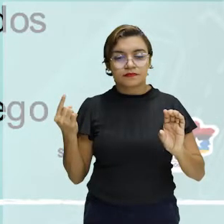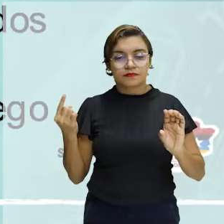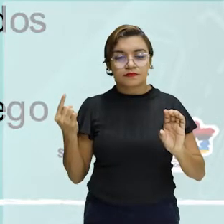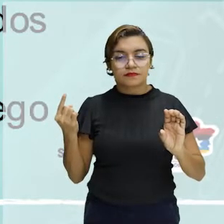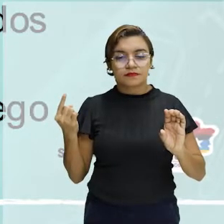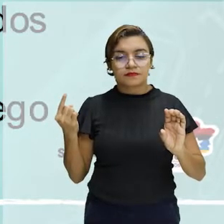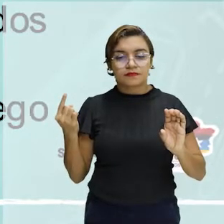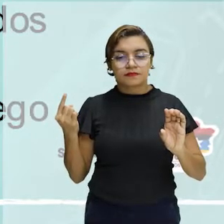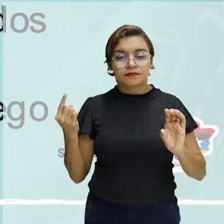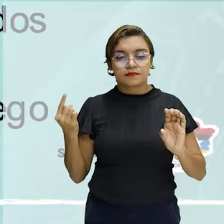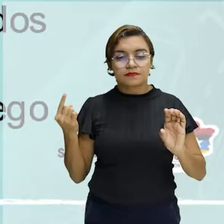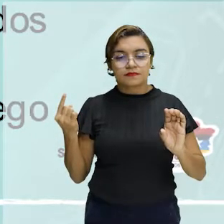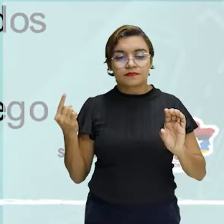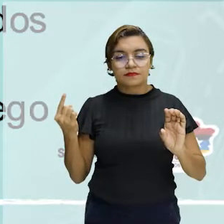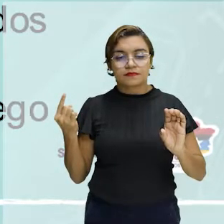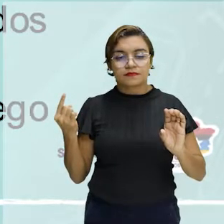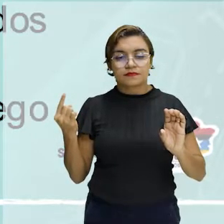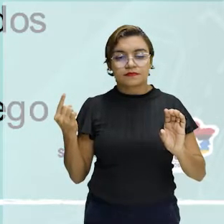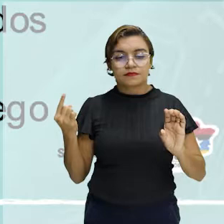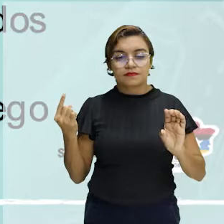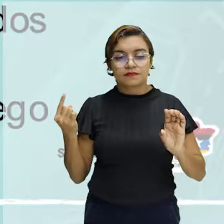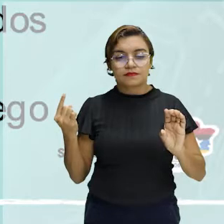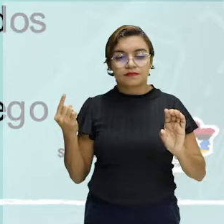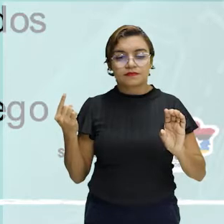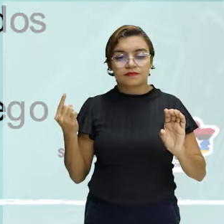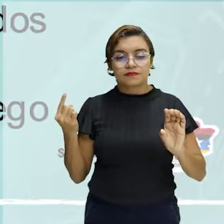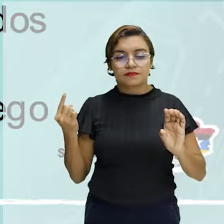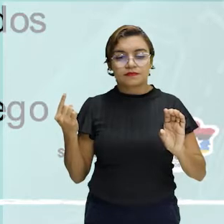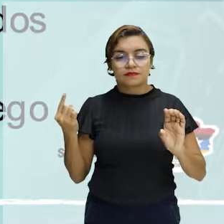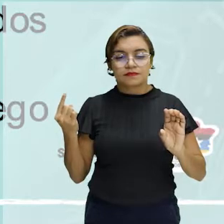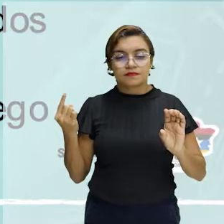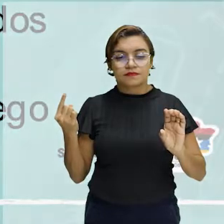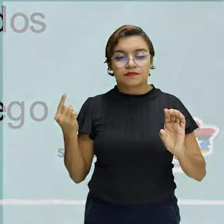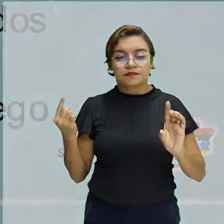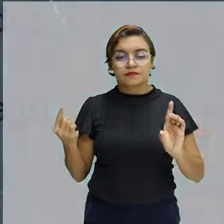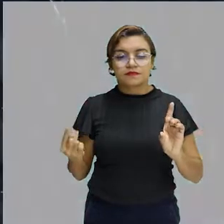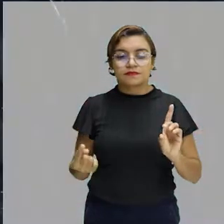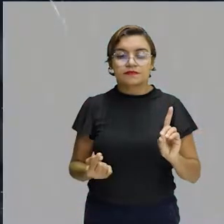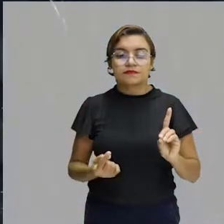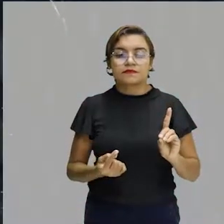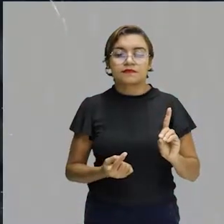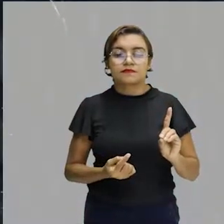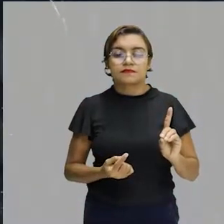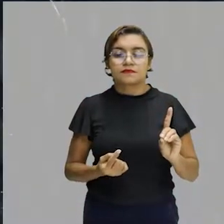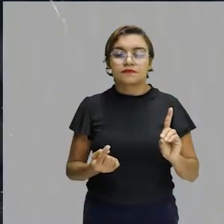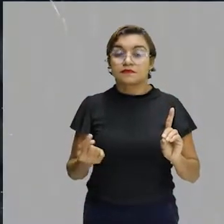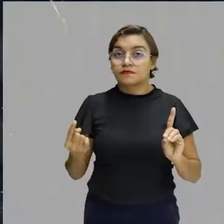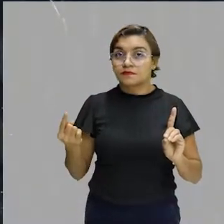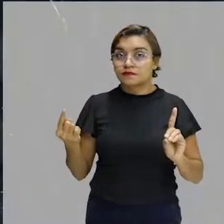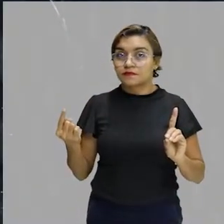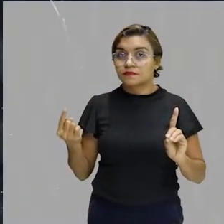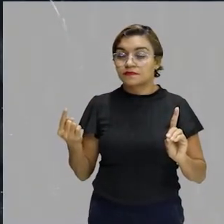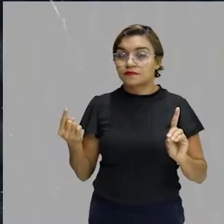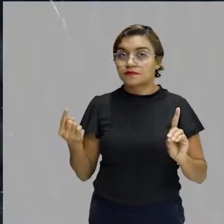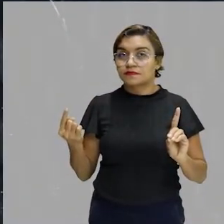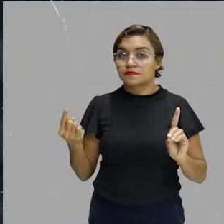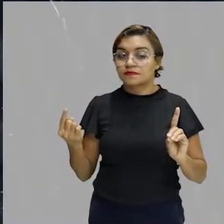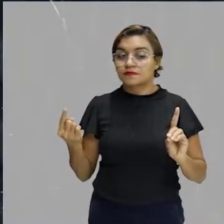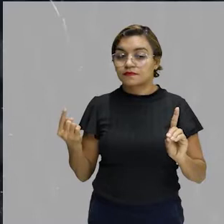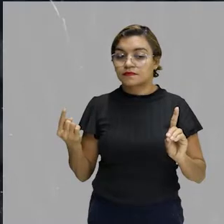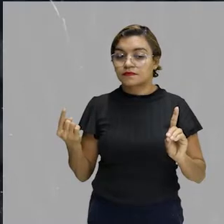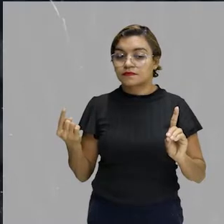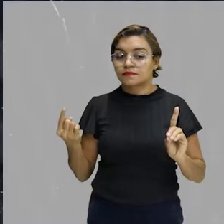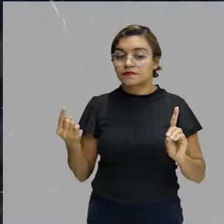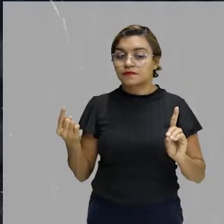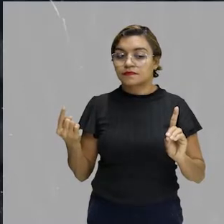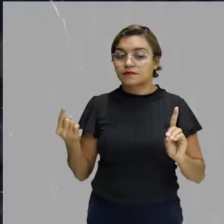de emissão de poluentes emitidos pela produção energética. E letra D, é a vantagem a redução dos custos